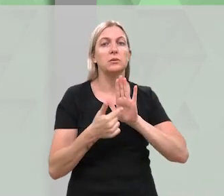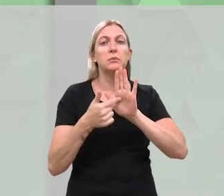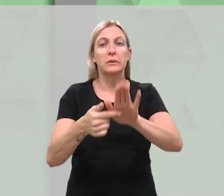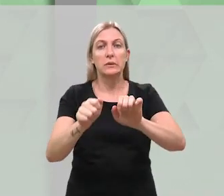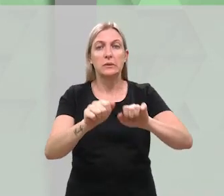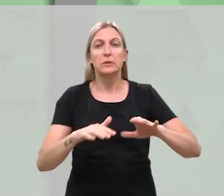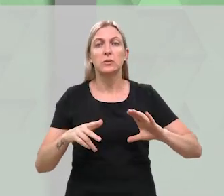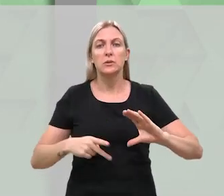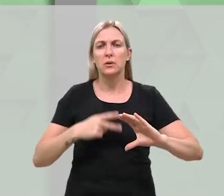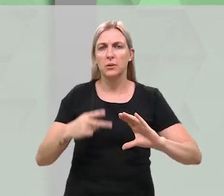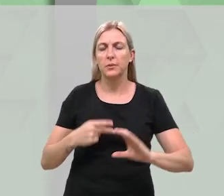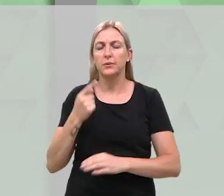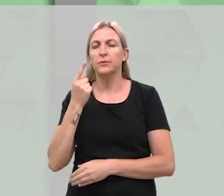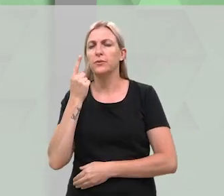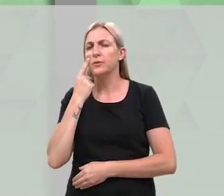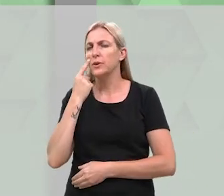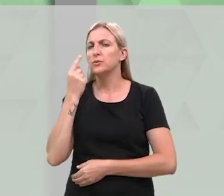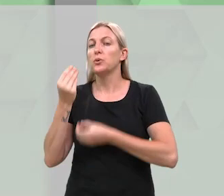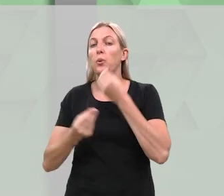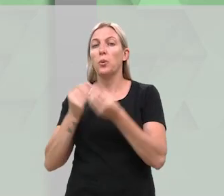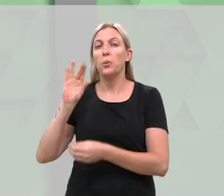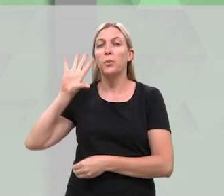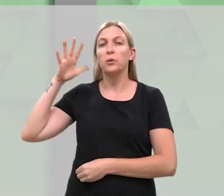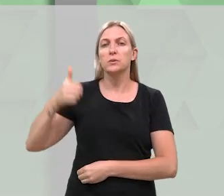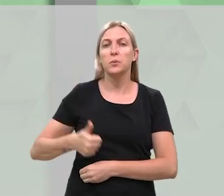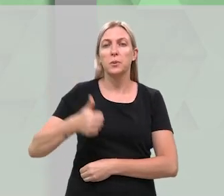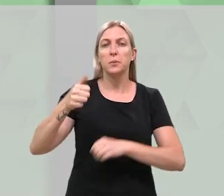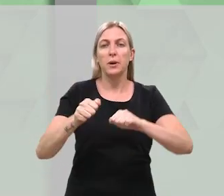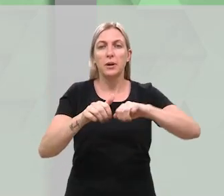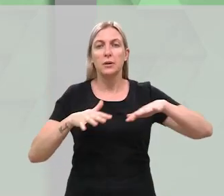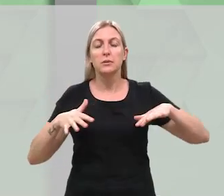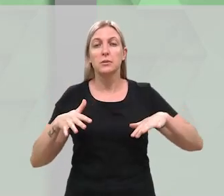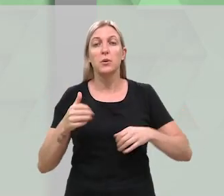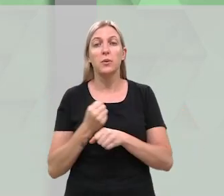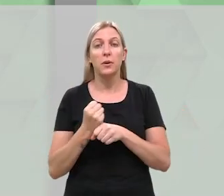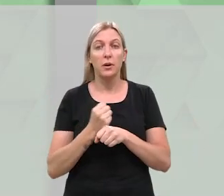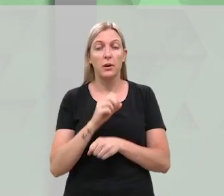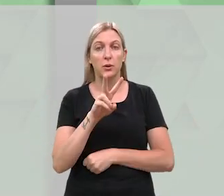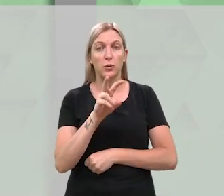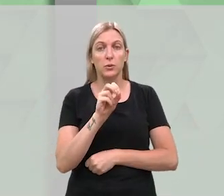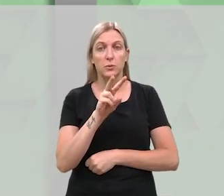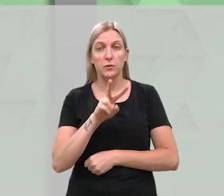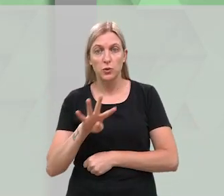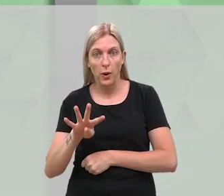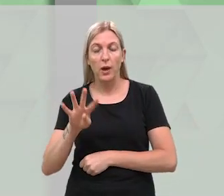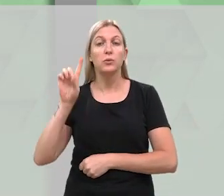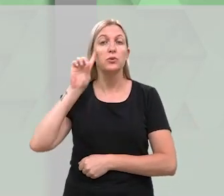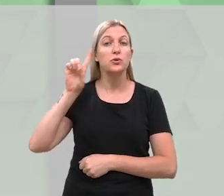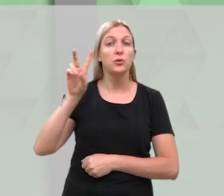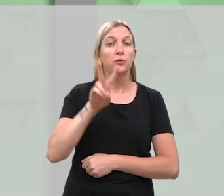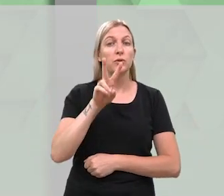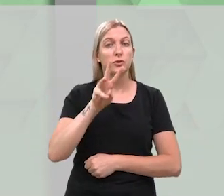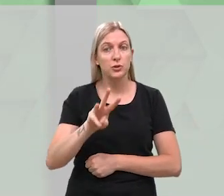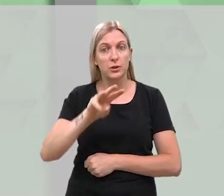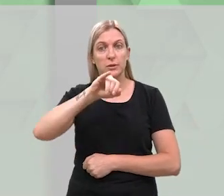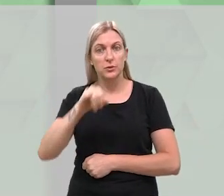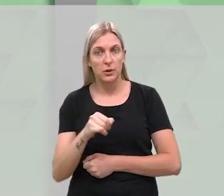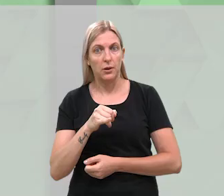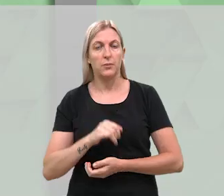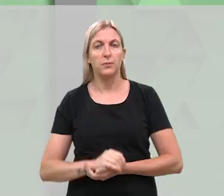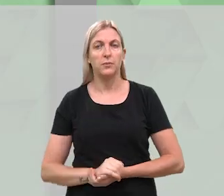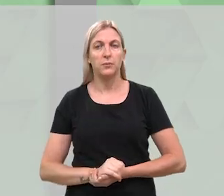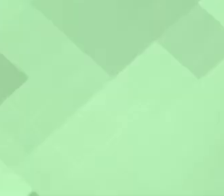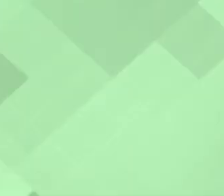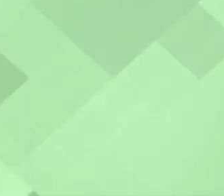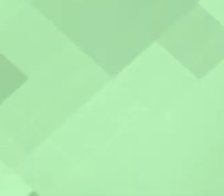apresentadas nas sessões da Câmara de Vereadores. Veja como foi a primeira sessão ordinária de 2024, realizada no dia 23